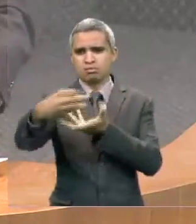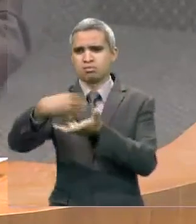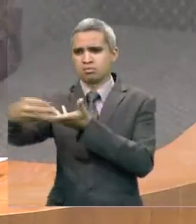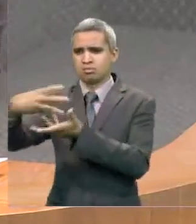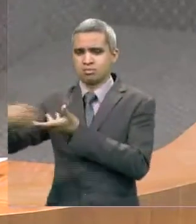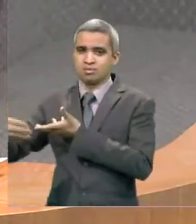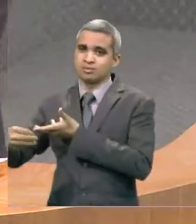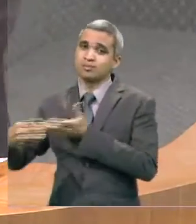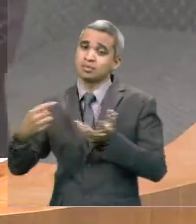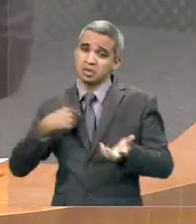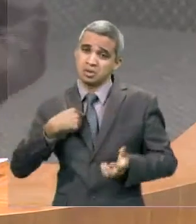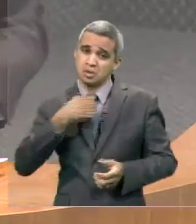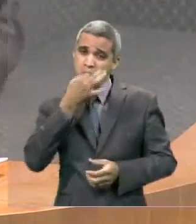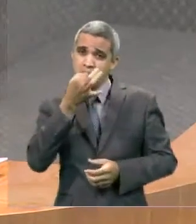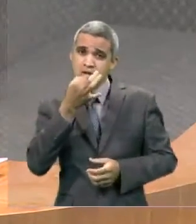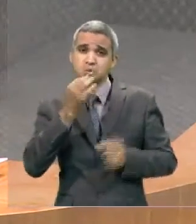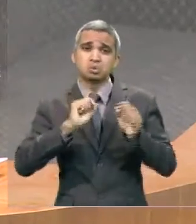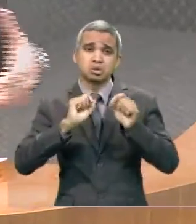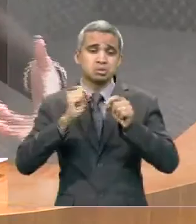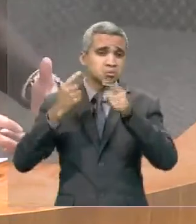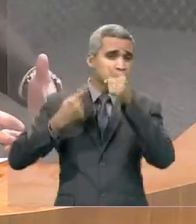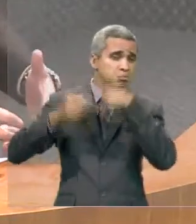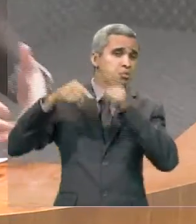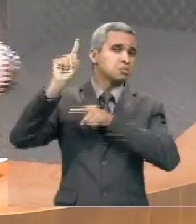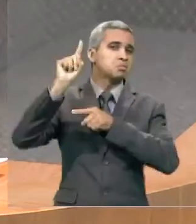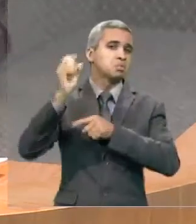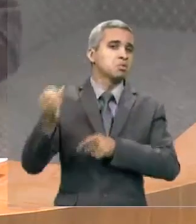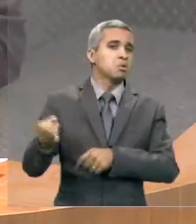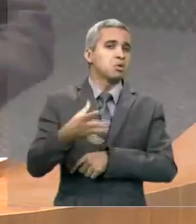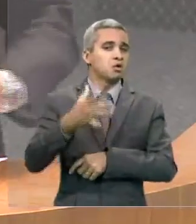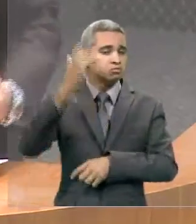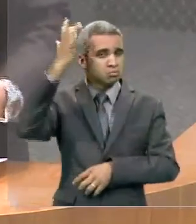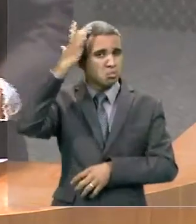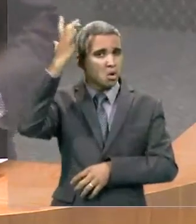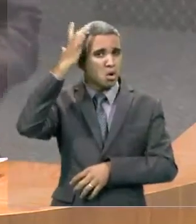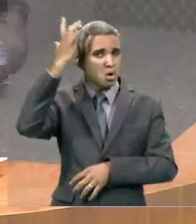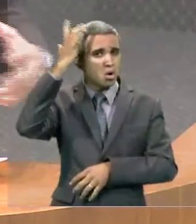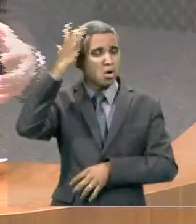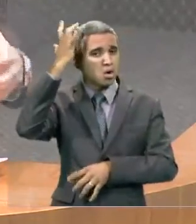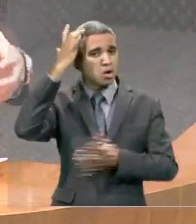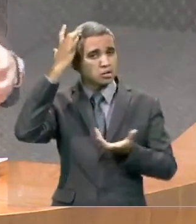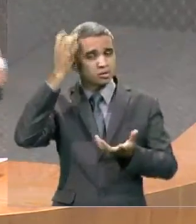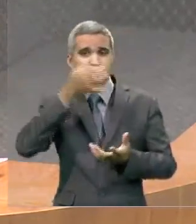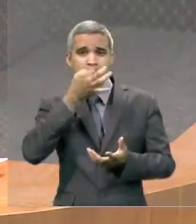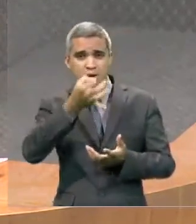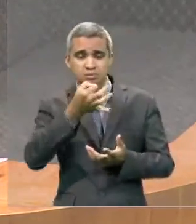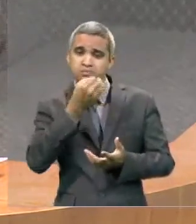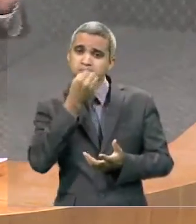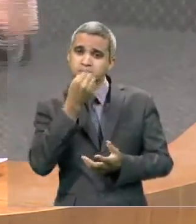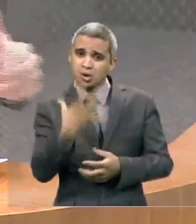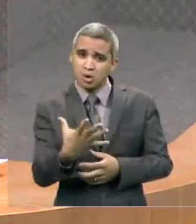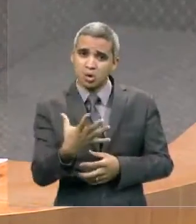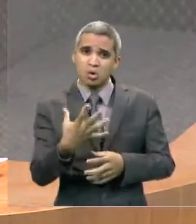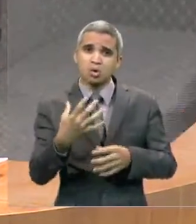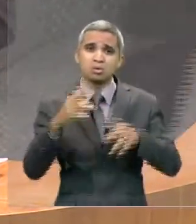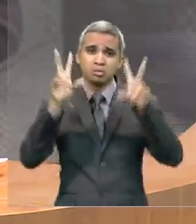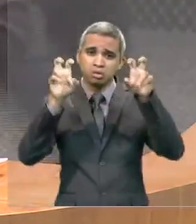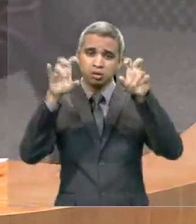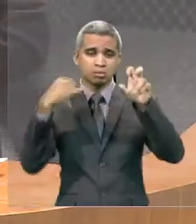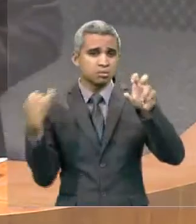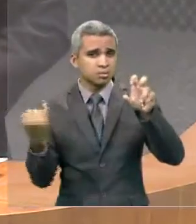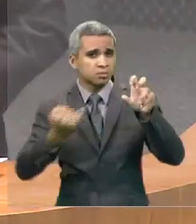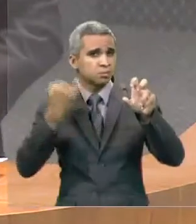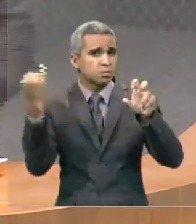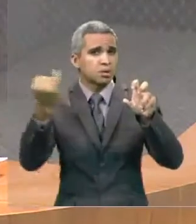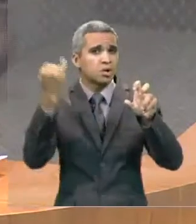acho inovadora. Até hoje eu não vi nenhum partido fazendo esse tipo de evento. Eu acho que vai ser um evento importante, vai ser um